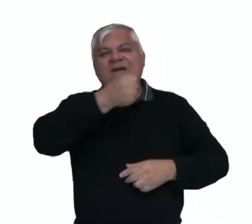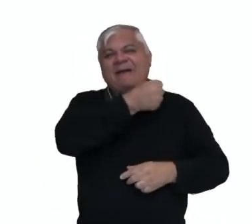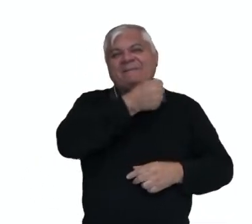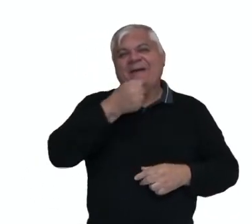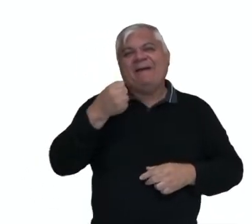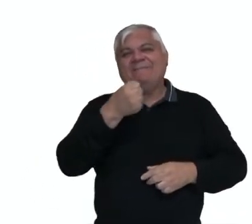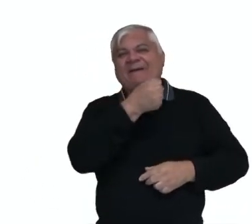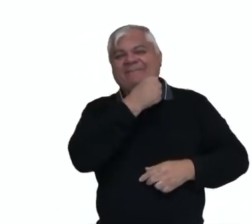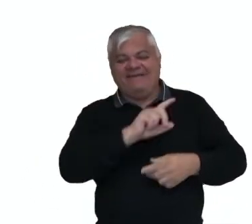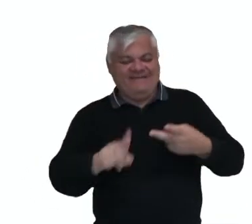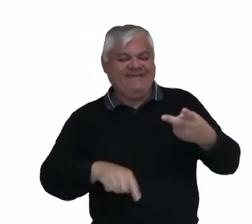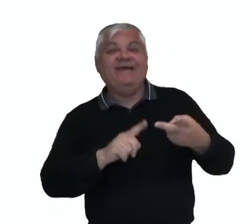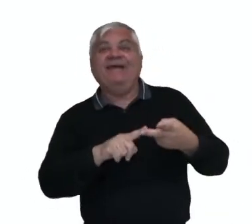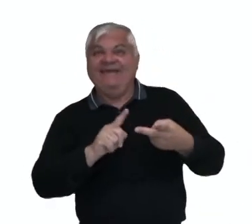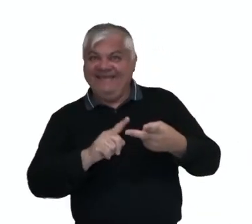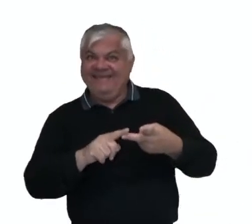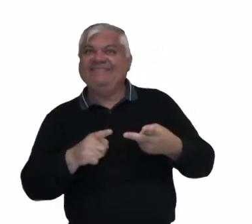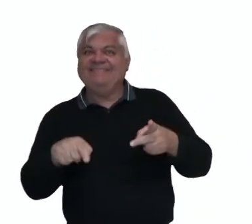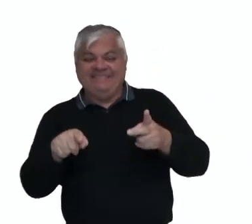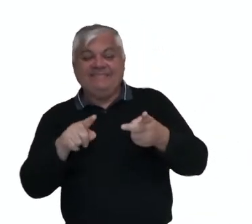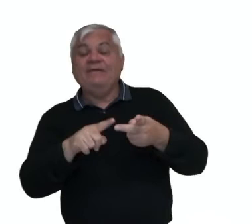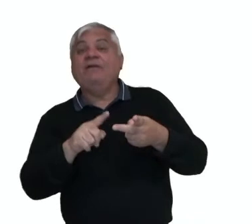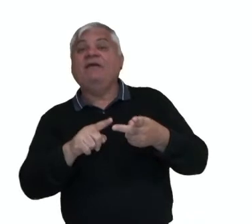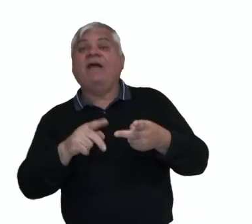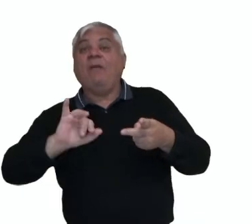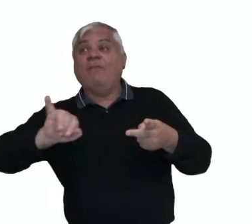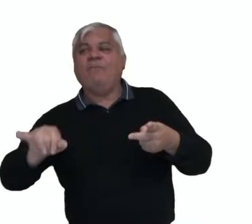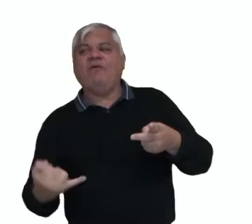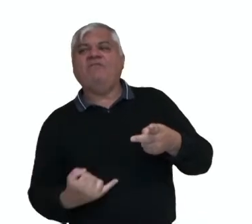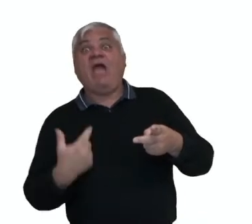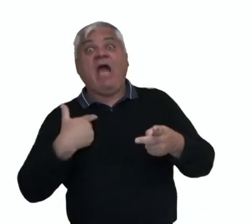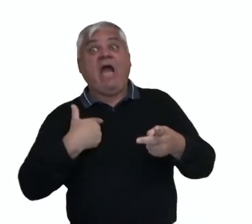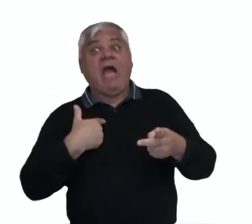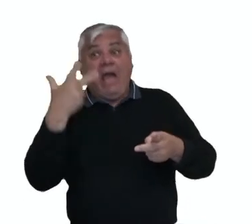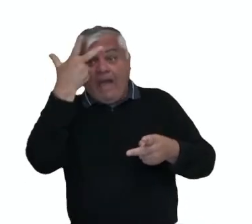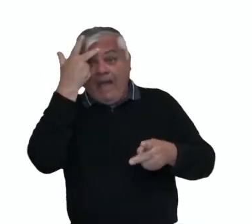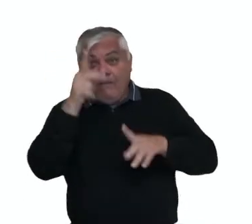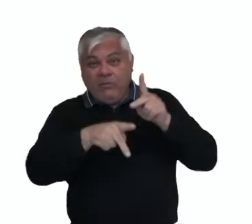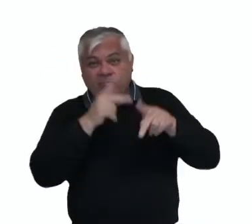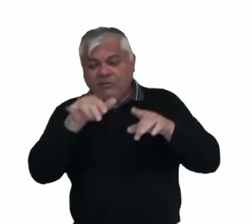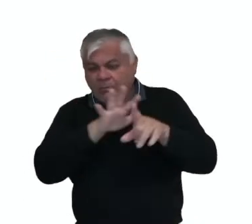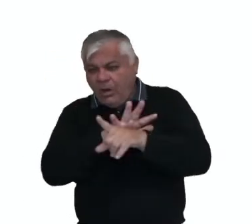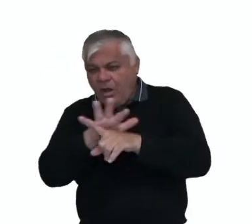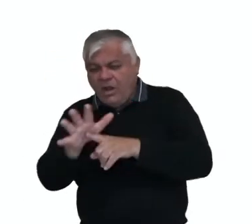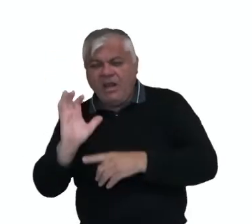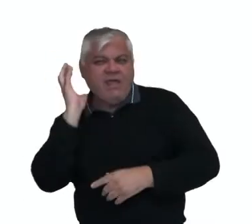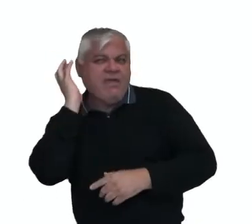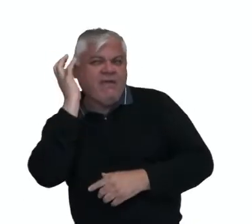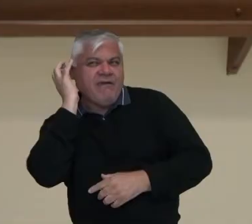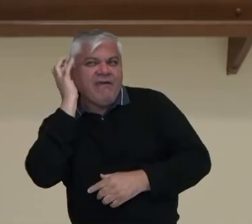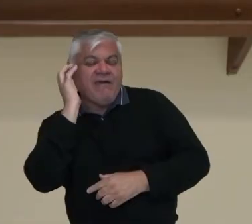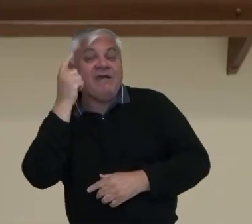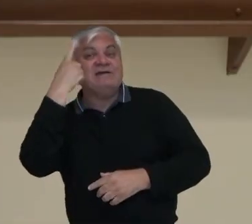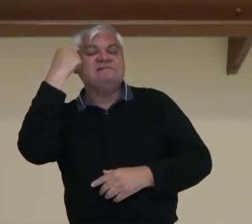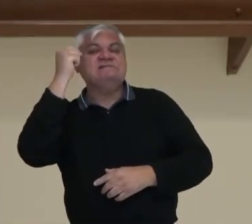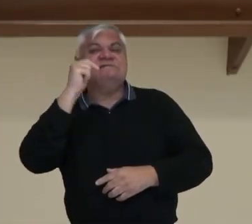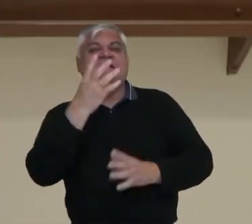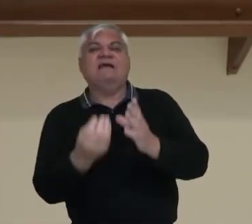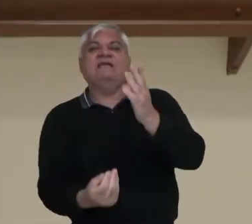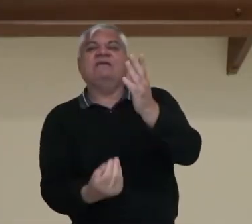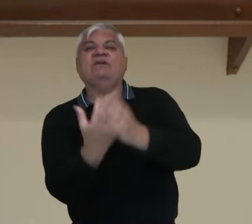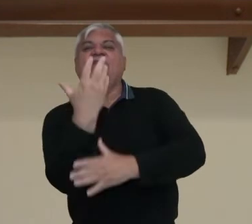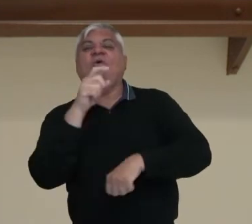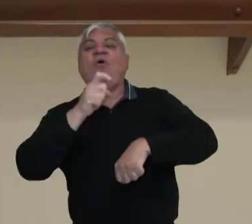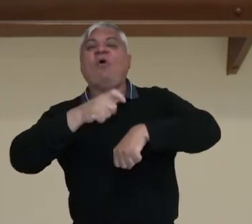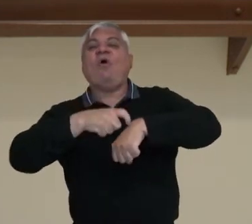grandes ídolos da música brasileira. Aproveitando-se do sucesso do rádio, Getúlio Vargas vai criar o programa